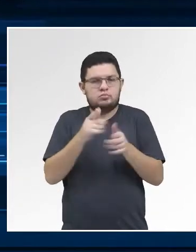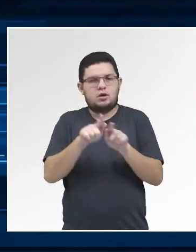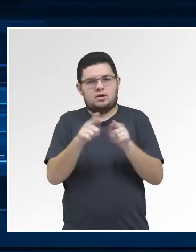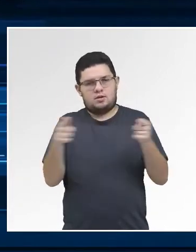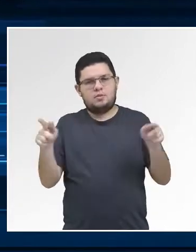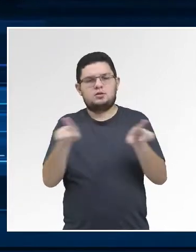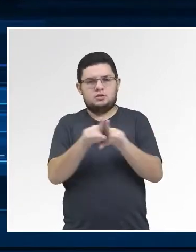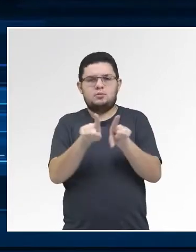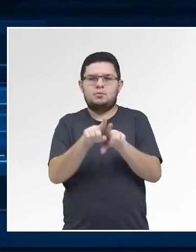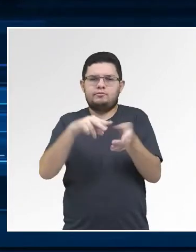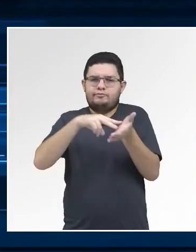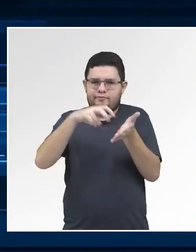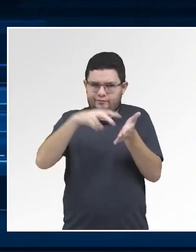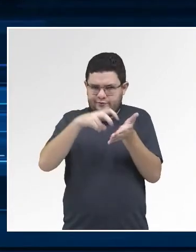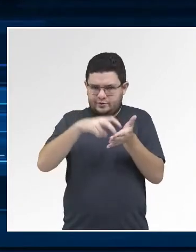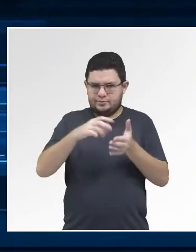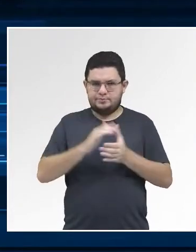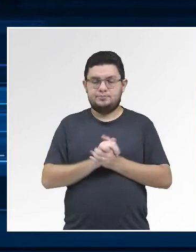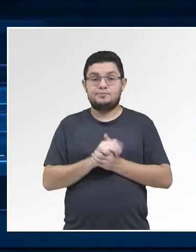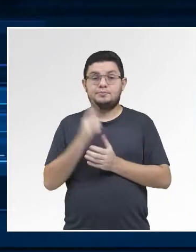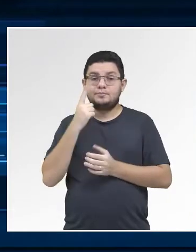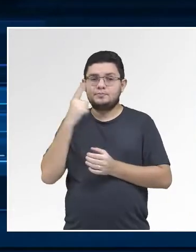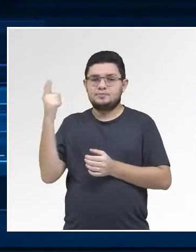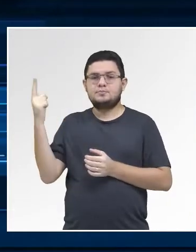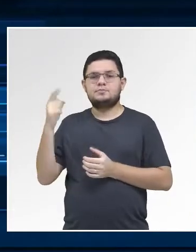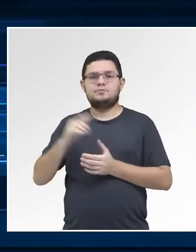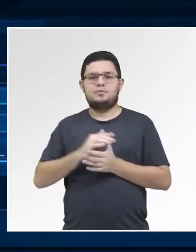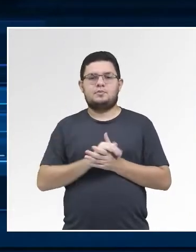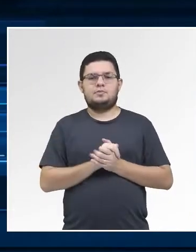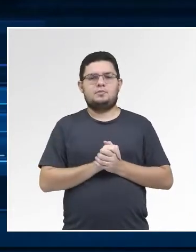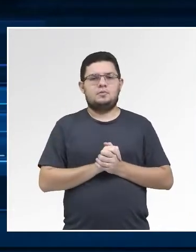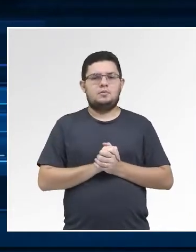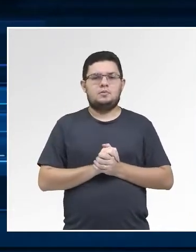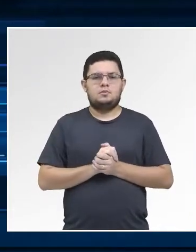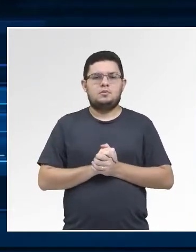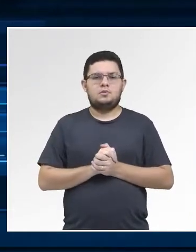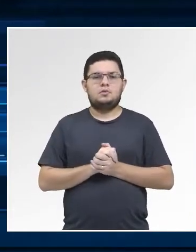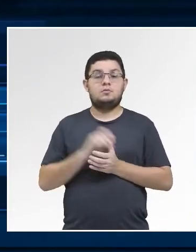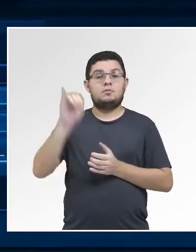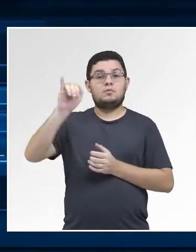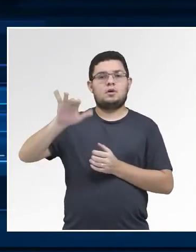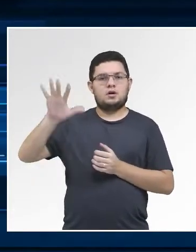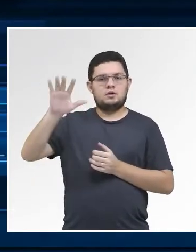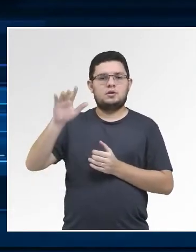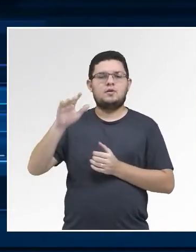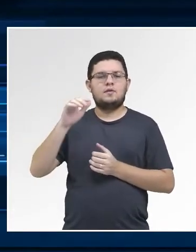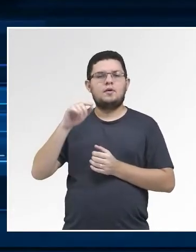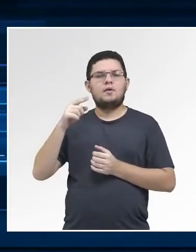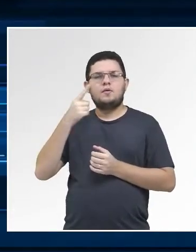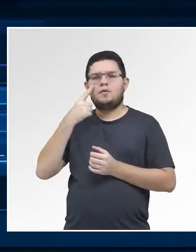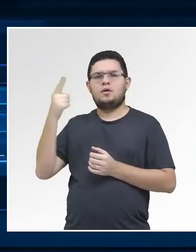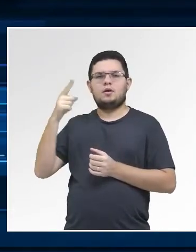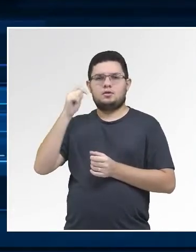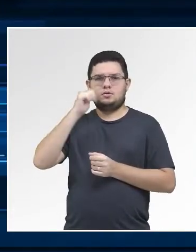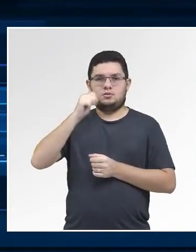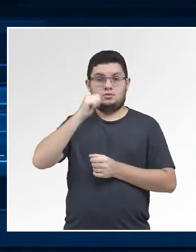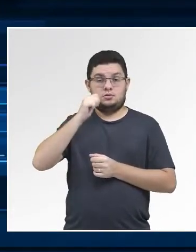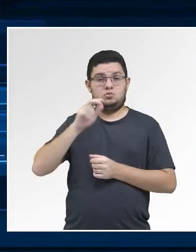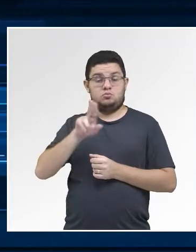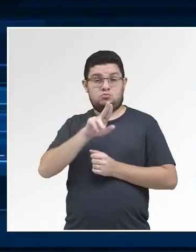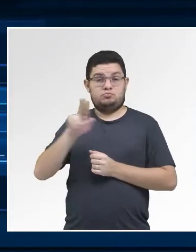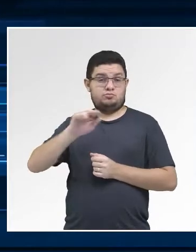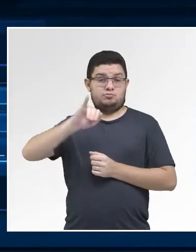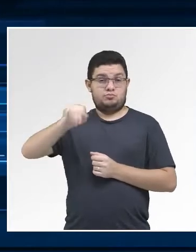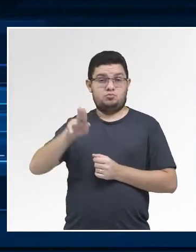também de vocabulário. Vamos lá. Na imagem a seguir, né, olha só, a personagem Júlia está lembrando das últimas